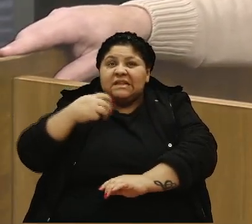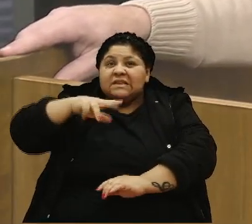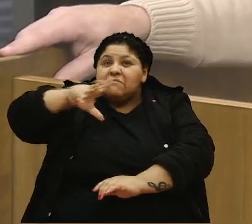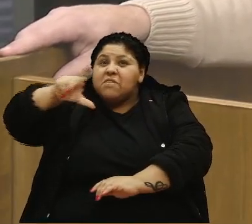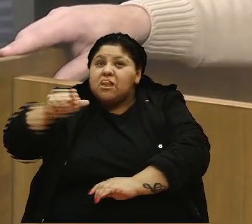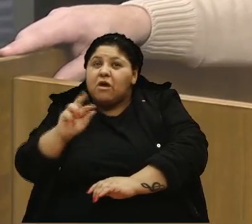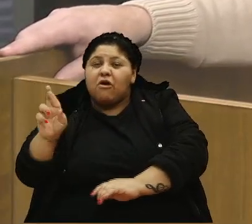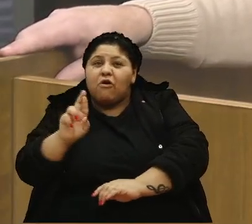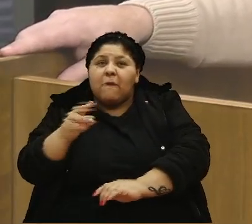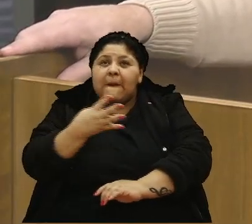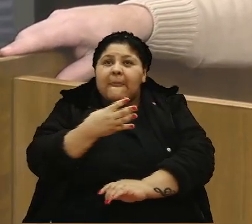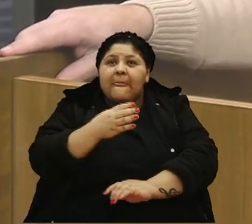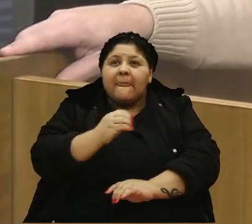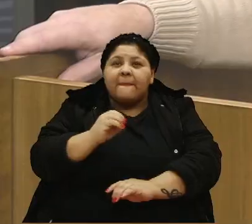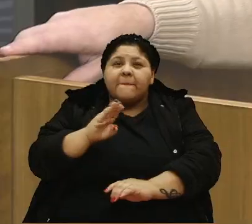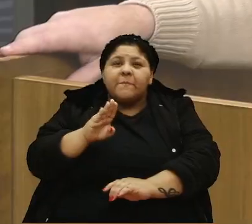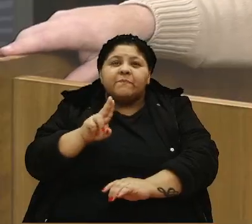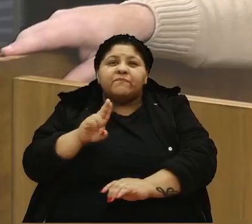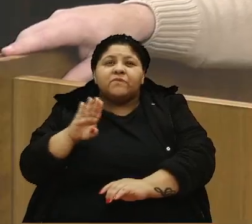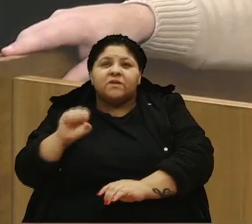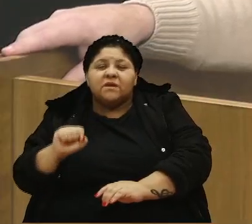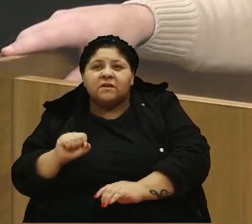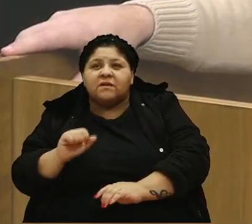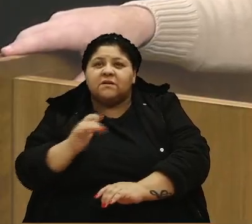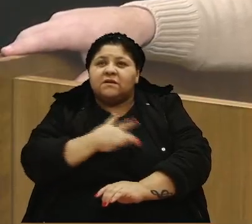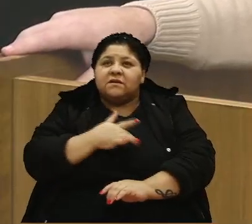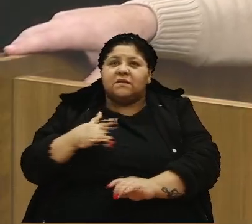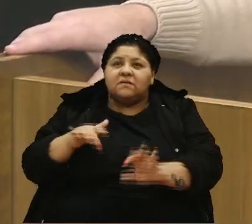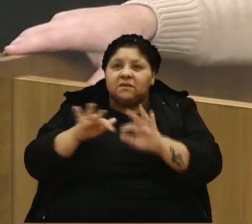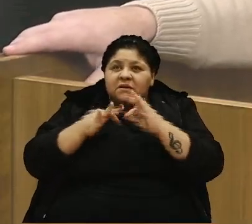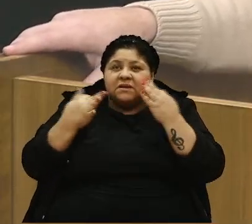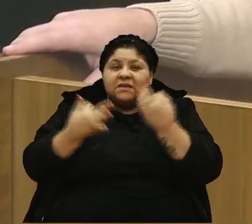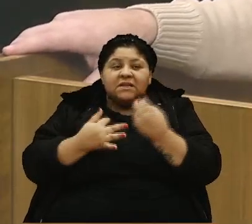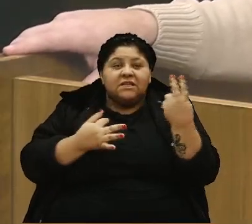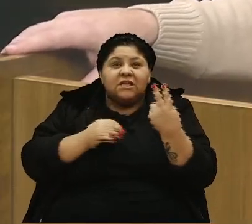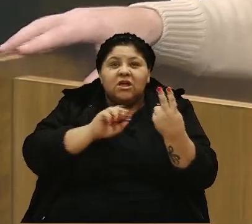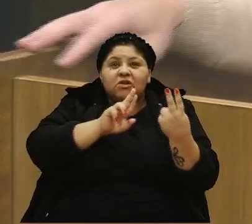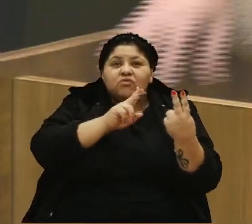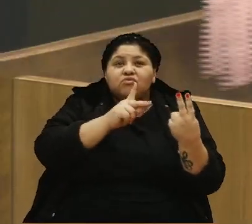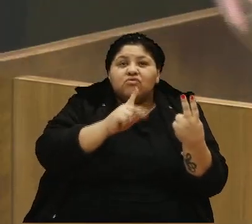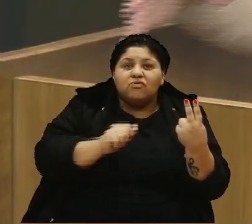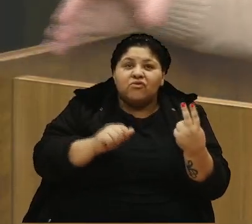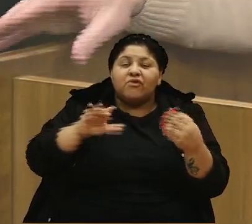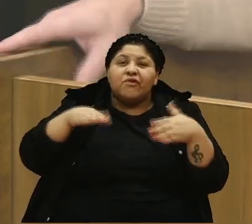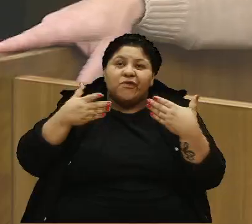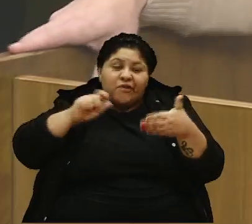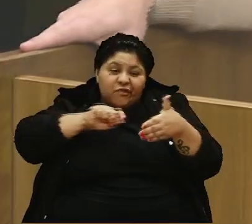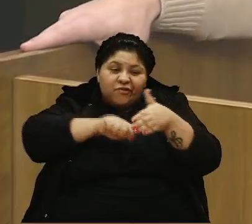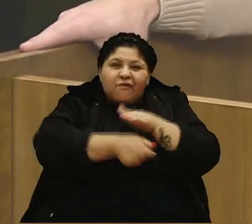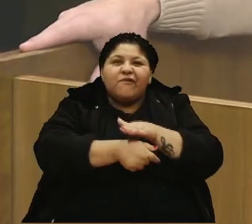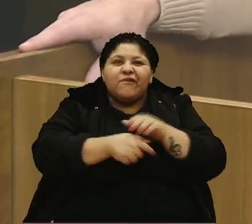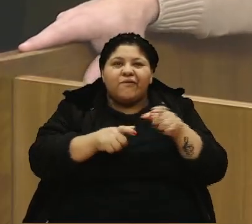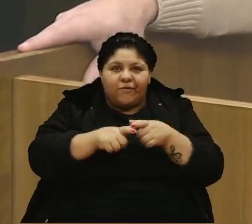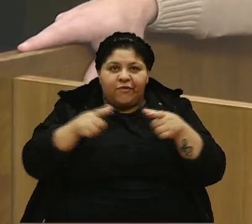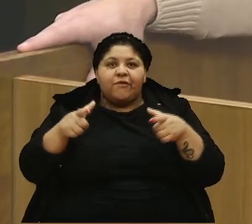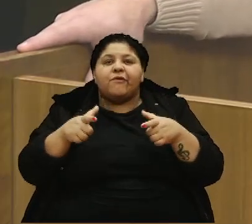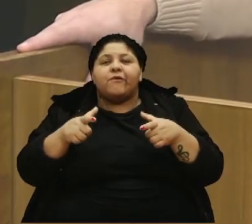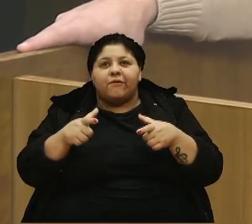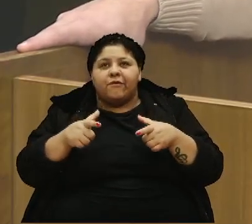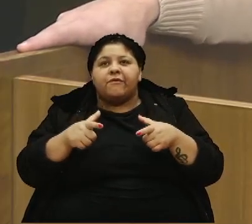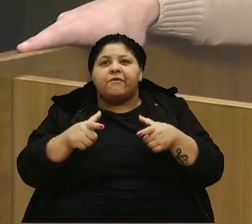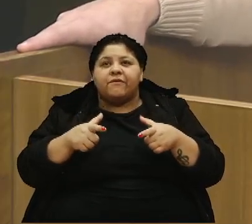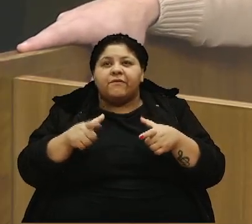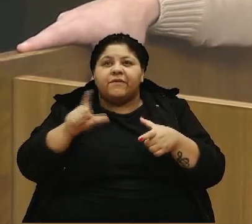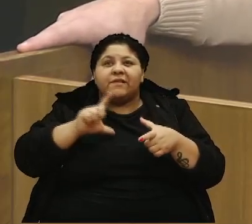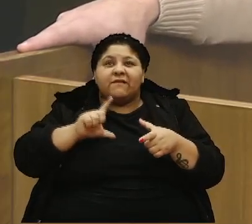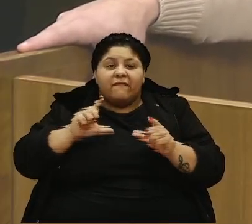reais. 48 UBS na saúde da família, nas 2 UPAs. Então, é um investimento muito grande que o município tem